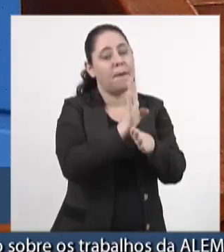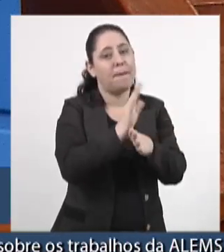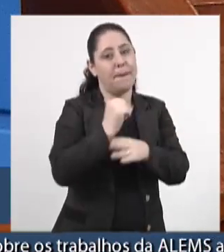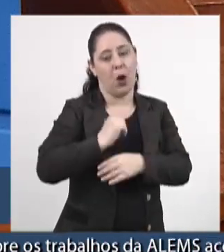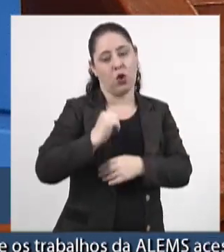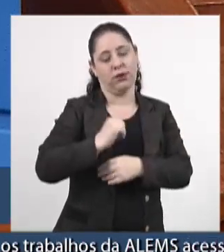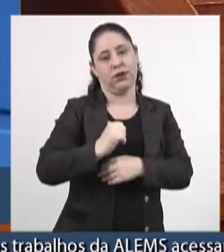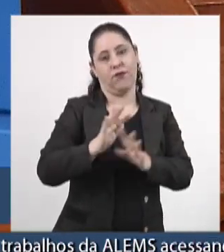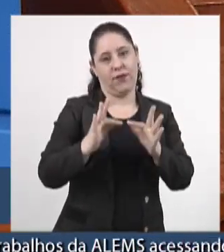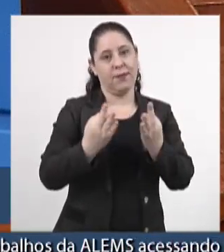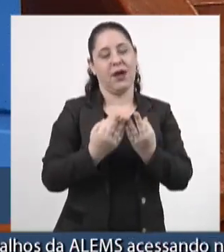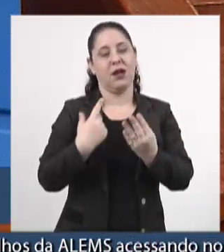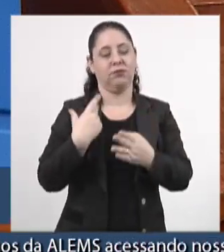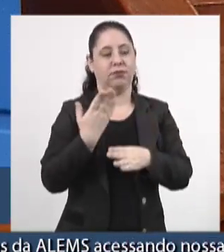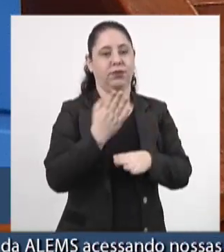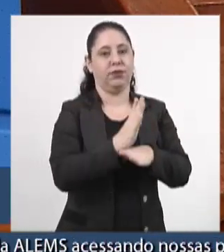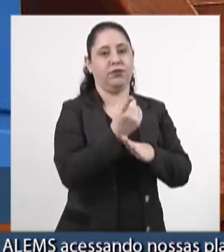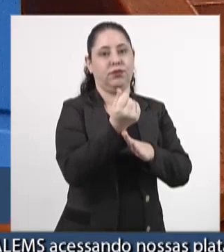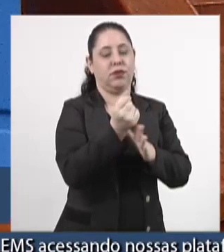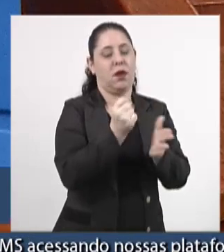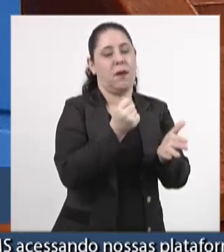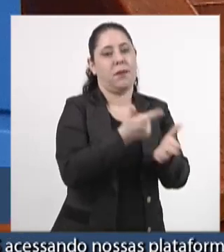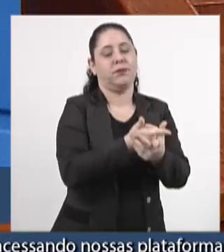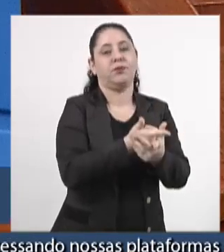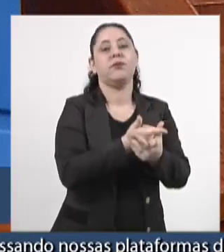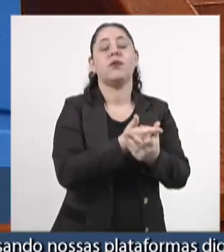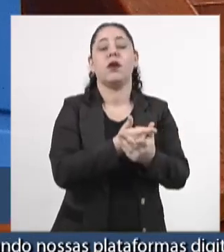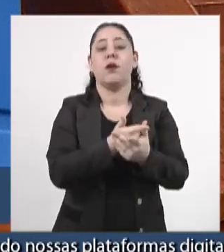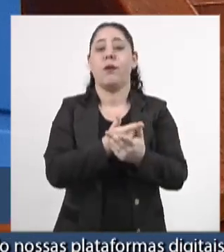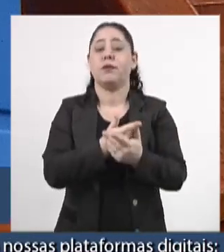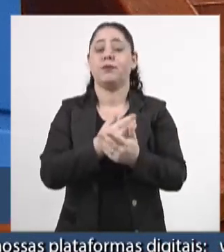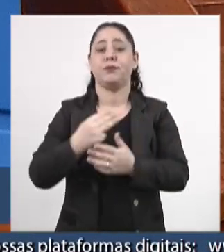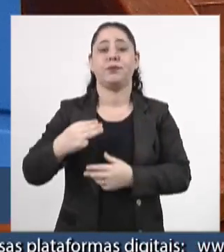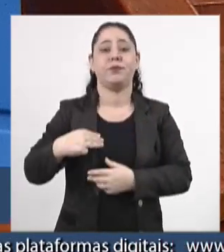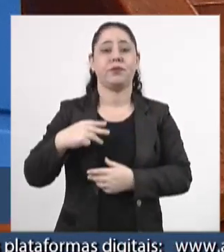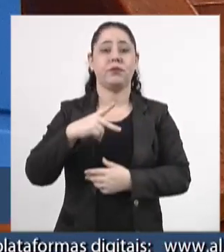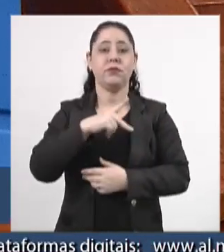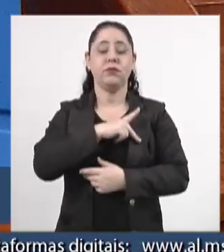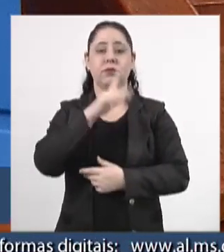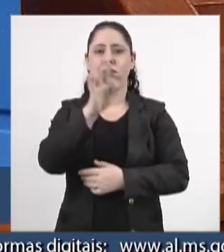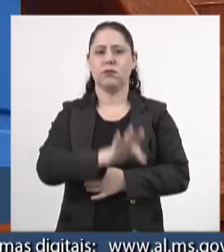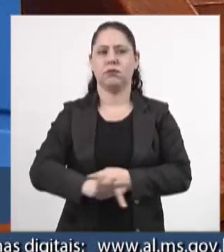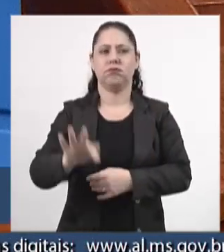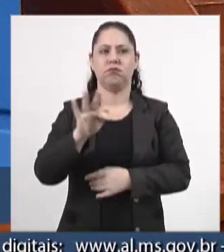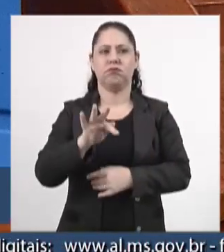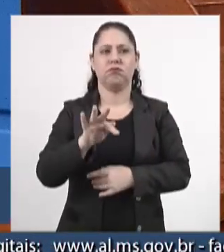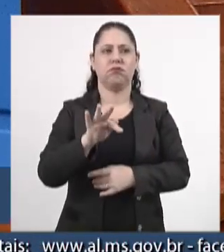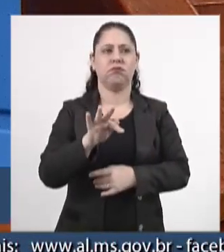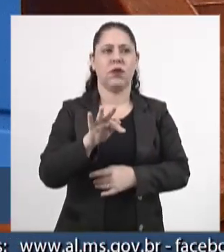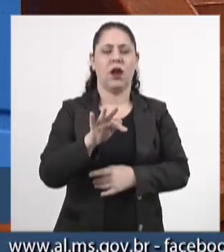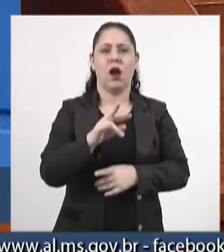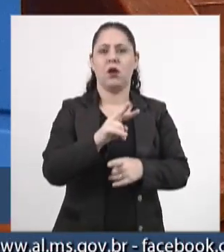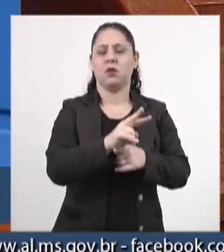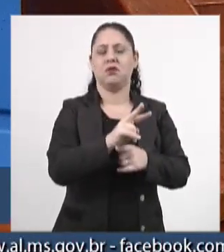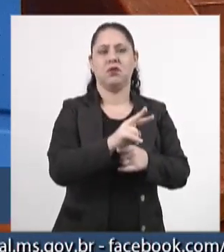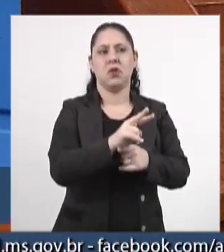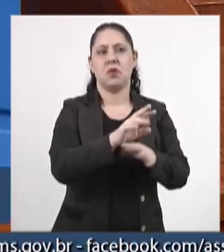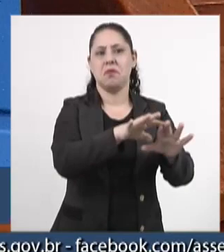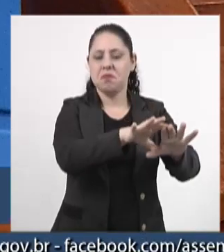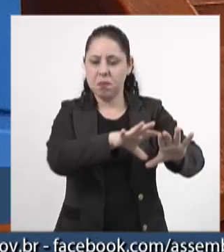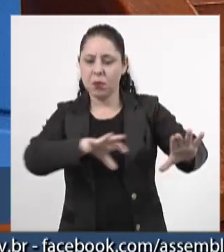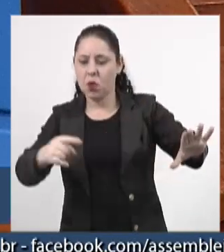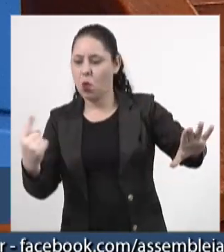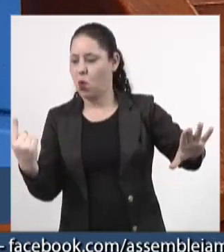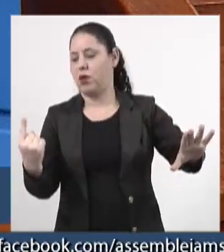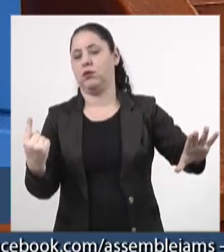programas sociais, e por isso o Ministério Público Federal trata como um caso isolado.